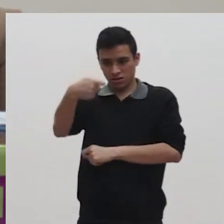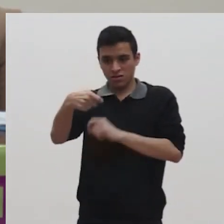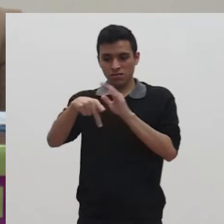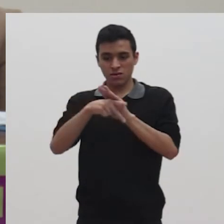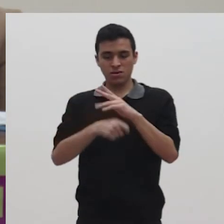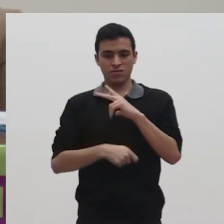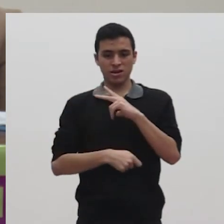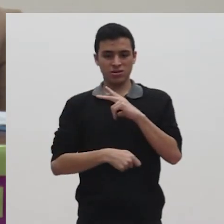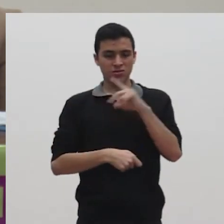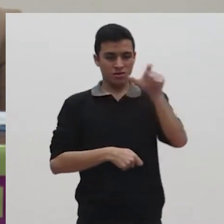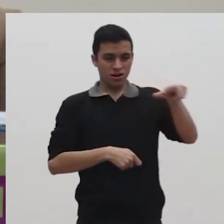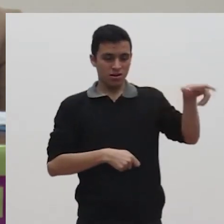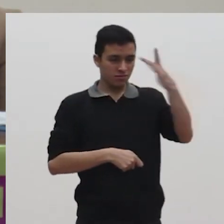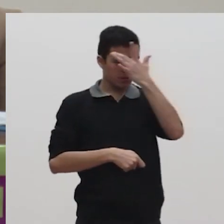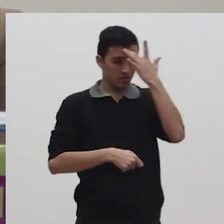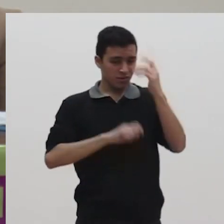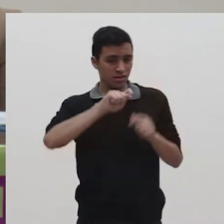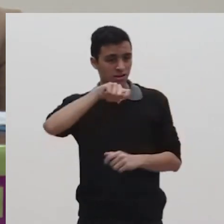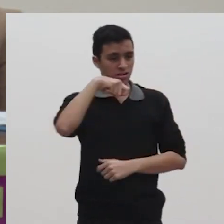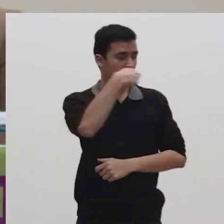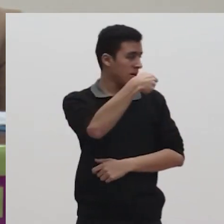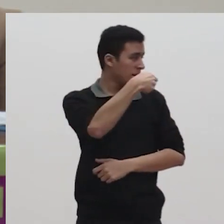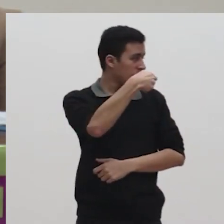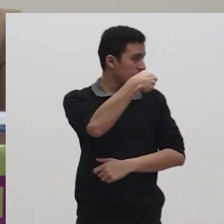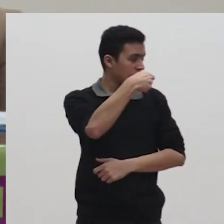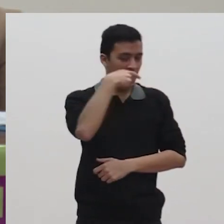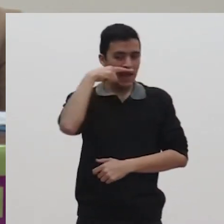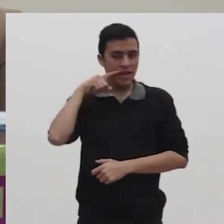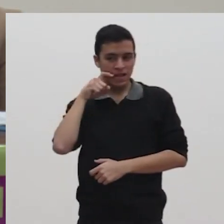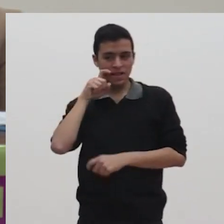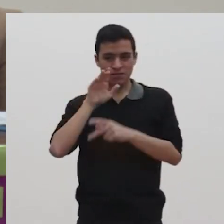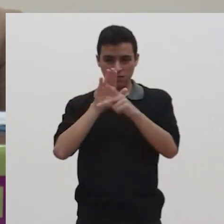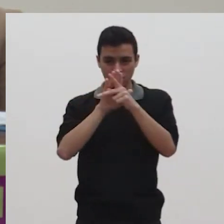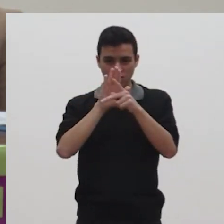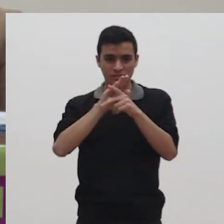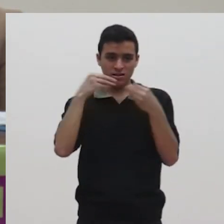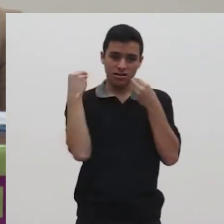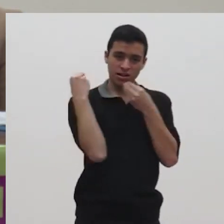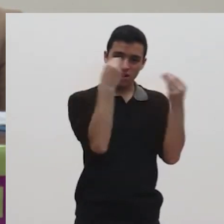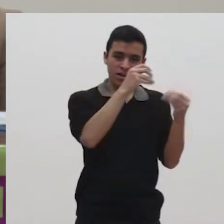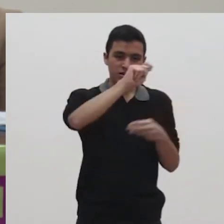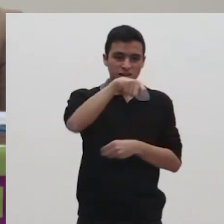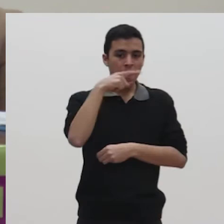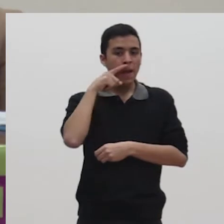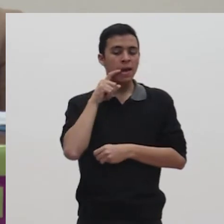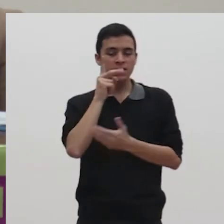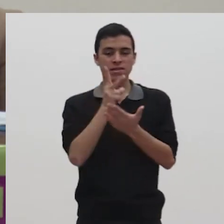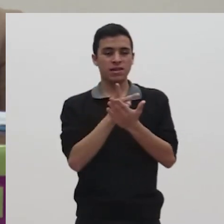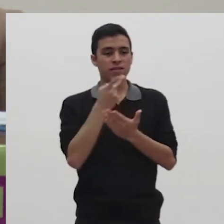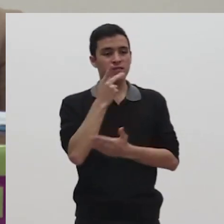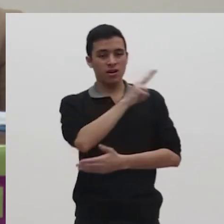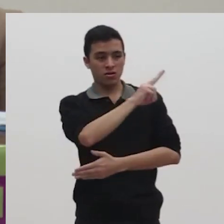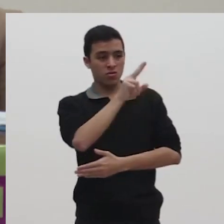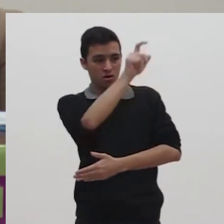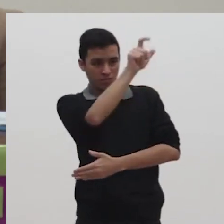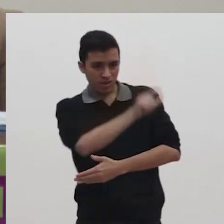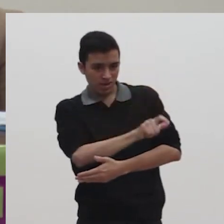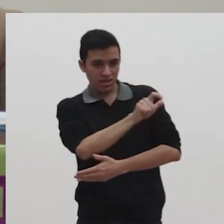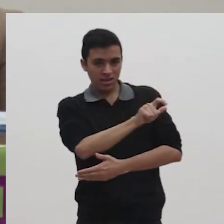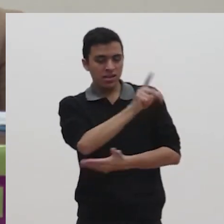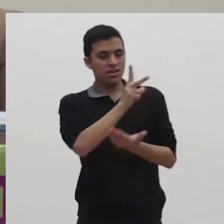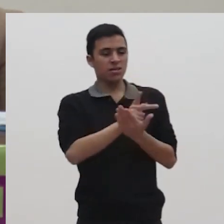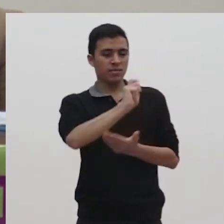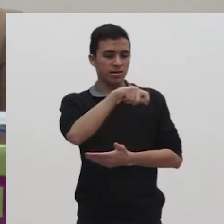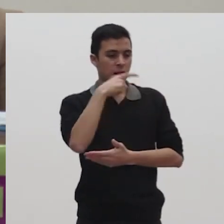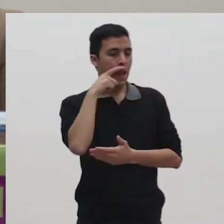de batismo para as pessoas. Criaram um sinal para mim, que é assim, inclusive, né? que agora, quando eles se referem ao Ricardo Marcelo, eles fazem